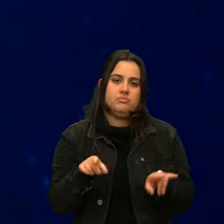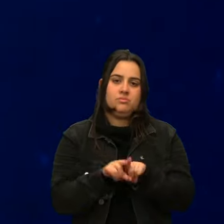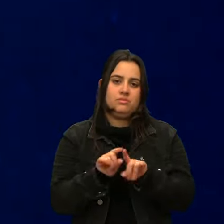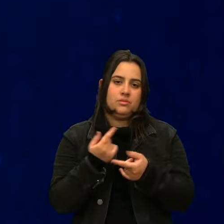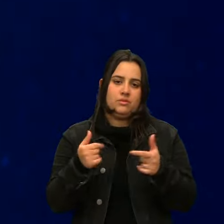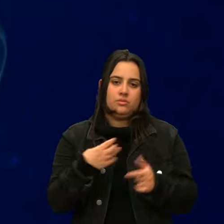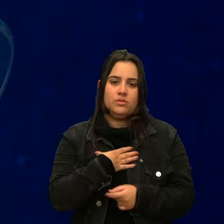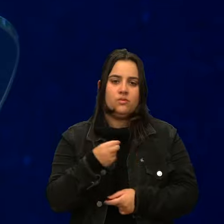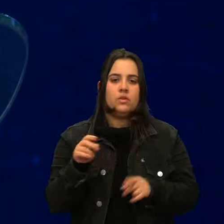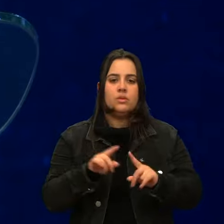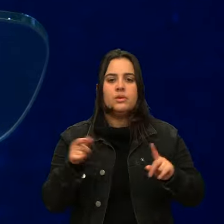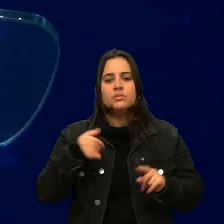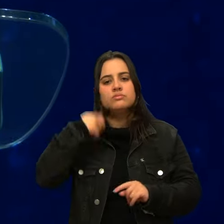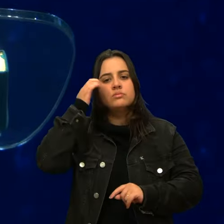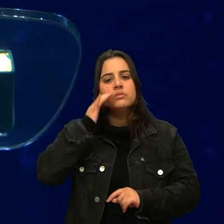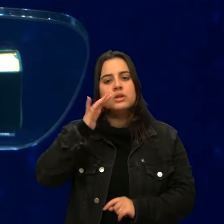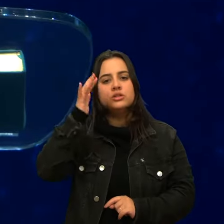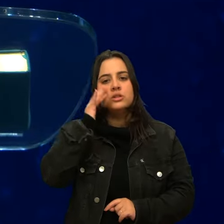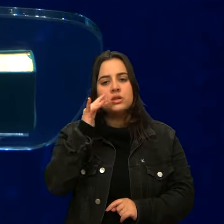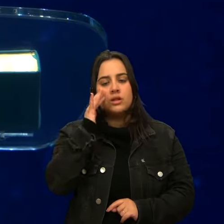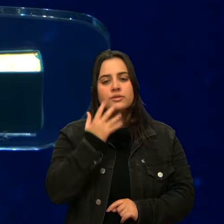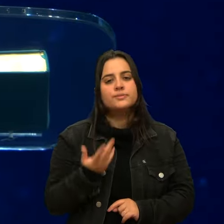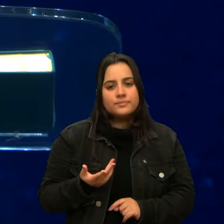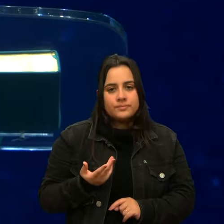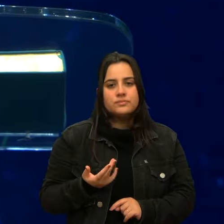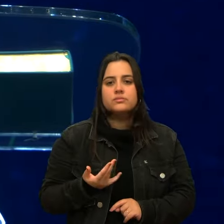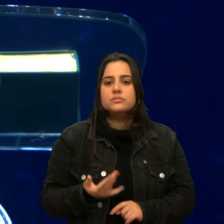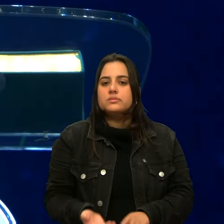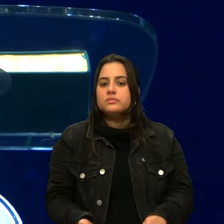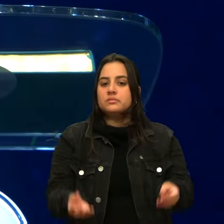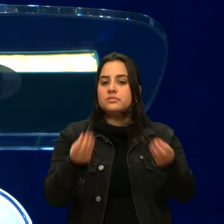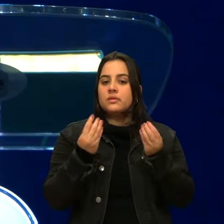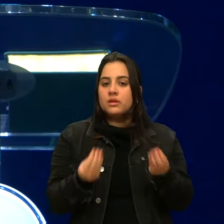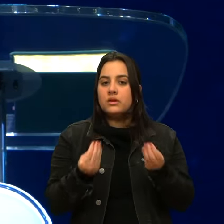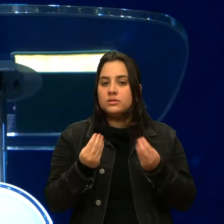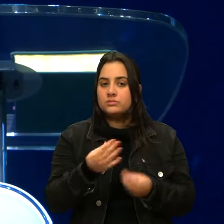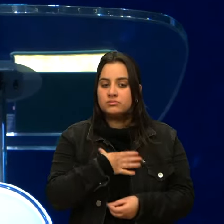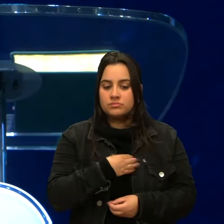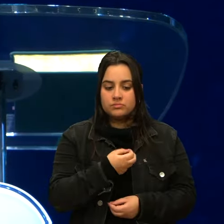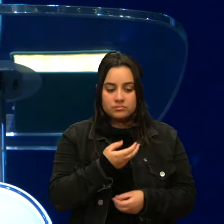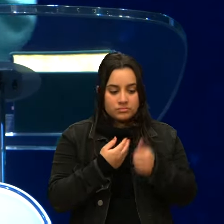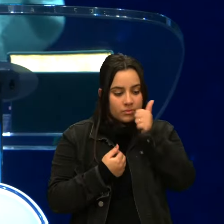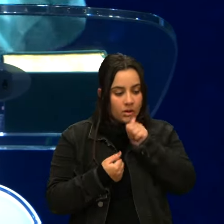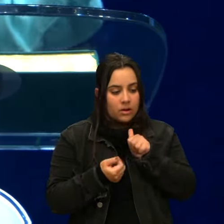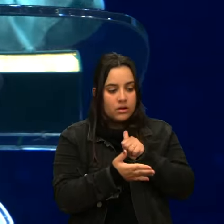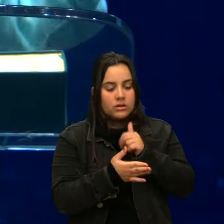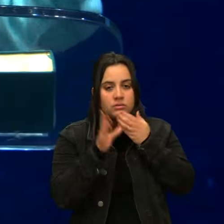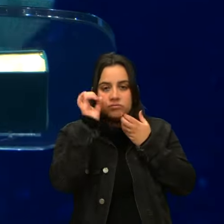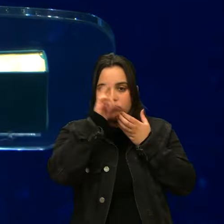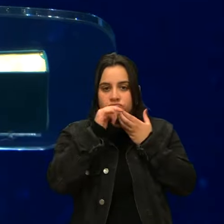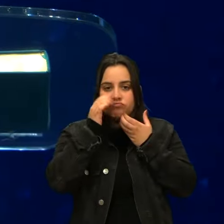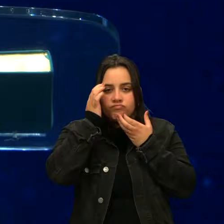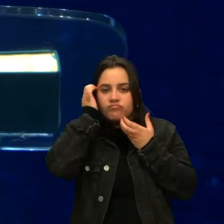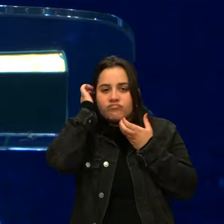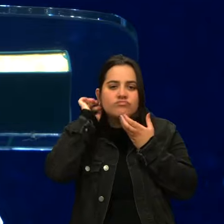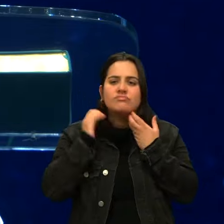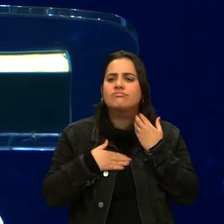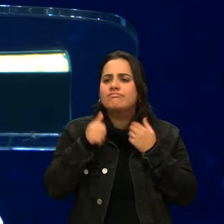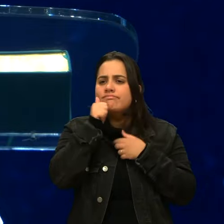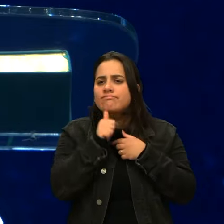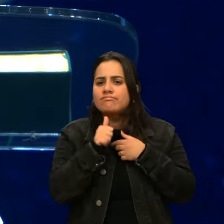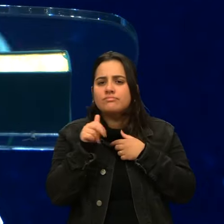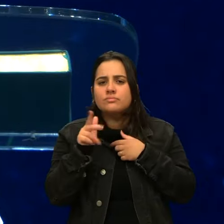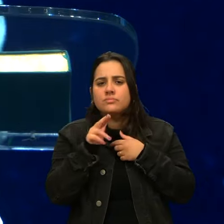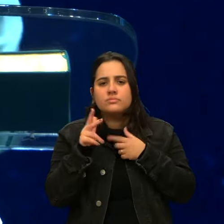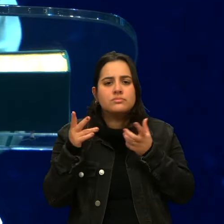Mas eu fico imaginando o quanto para essa mulher deve ter sido difícil. Eu fico imaginando a minha irmã. Eu não sei onde a minha irmã está. Minha irmã está por aí,